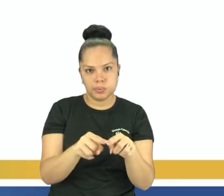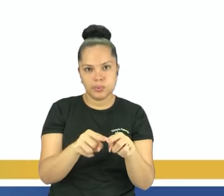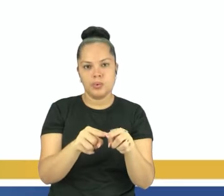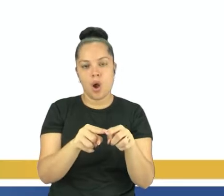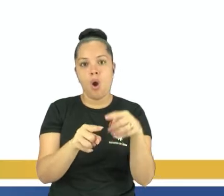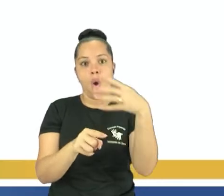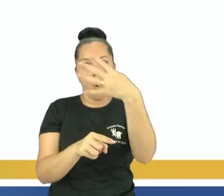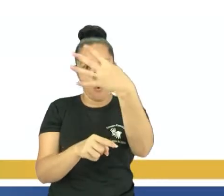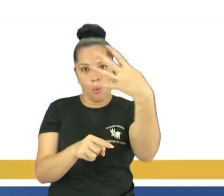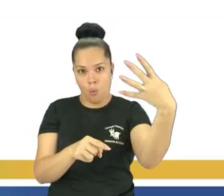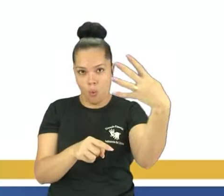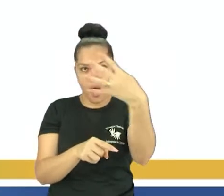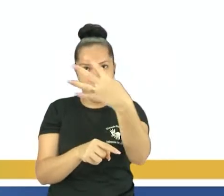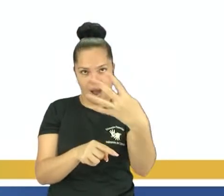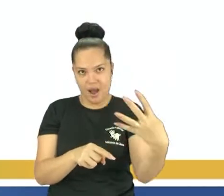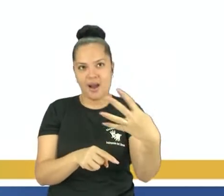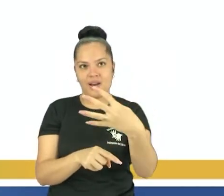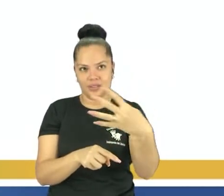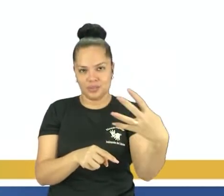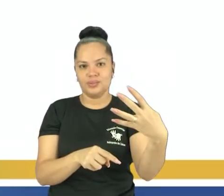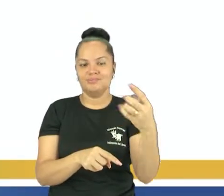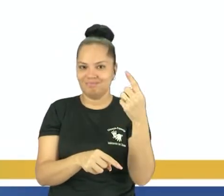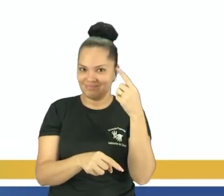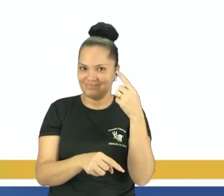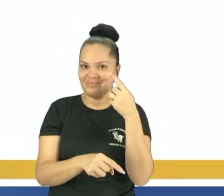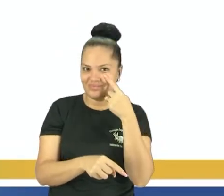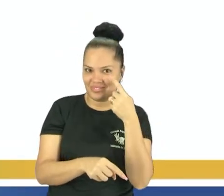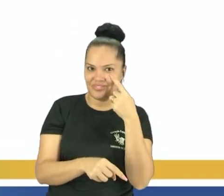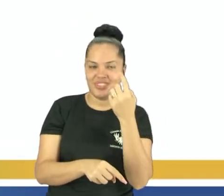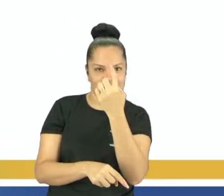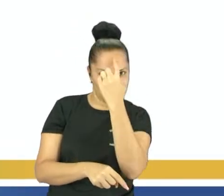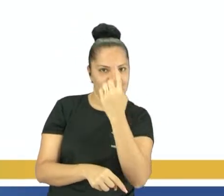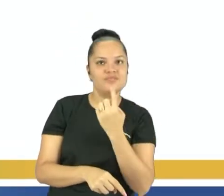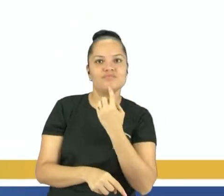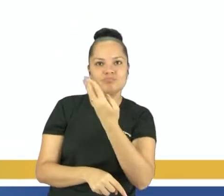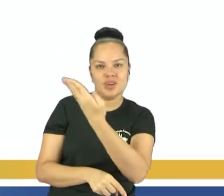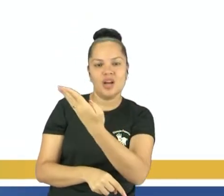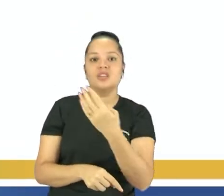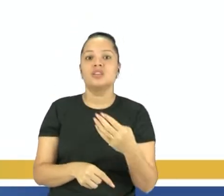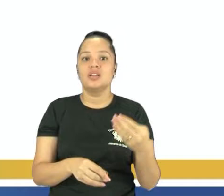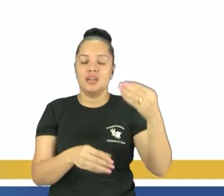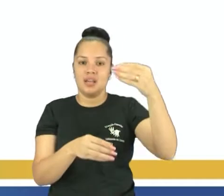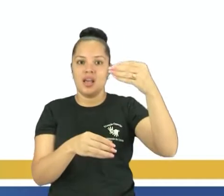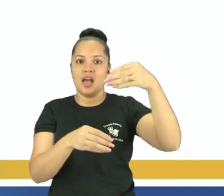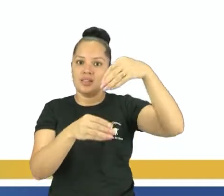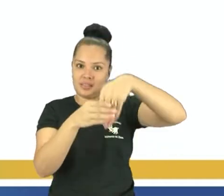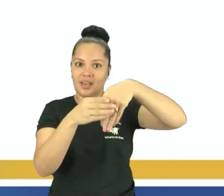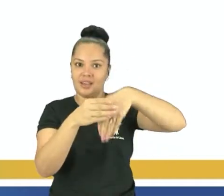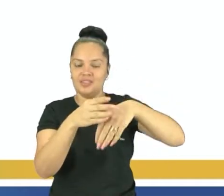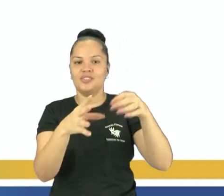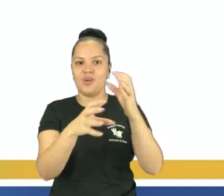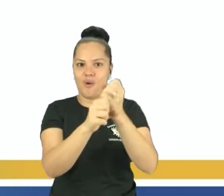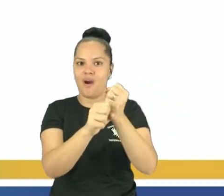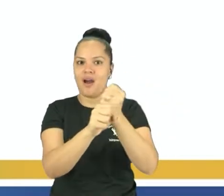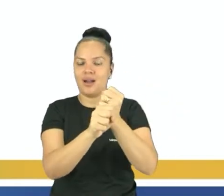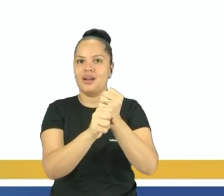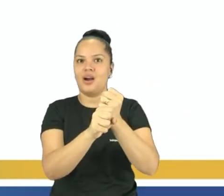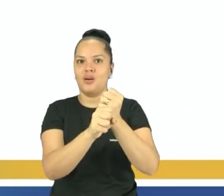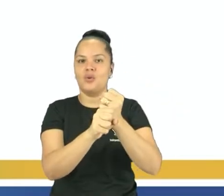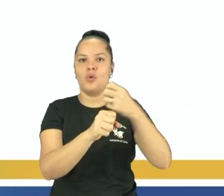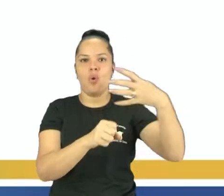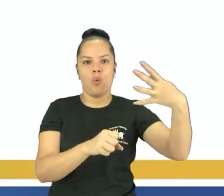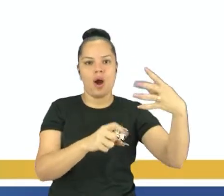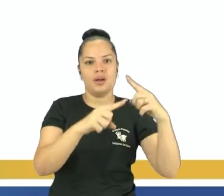certo? Então, observe aí que a soma dos ângulos internos, né, de um triângulo é 180 graus, e como nós temos